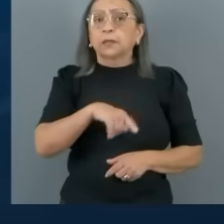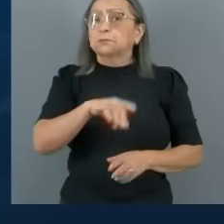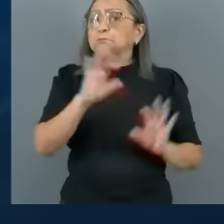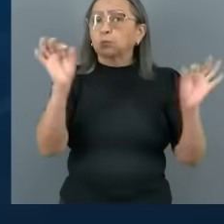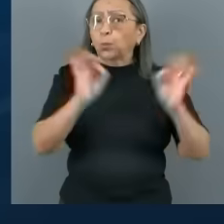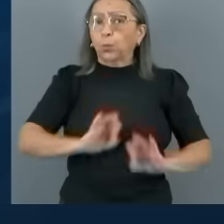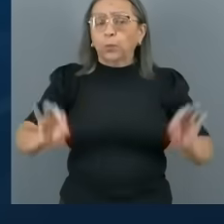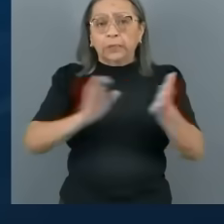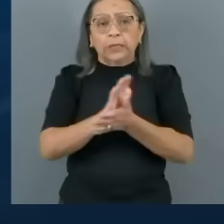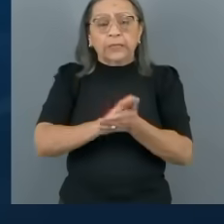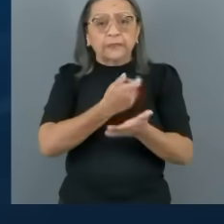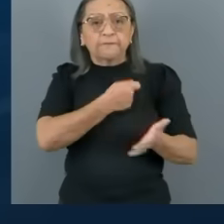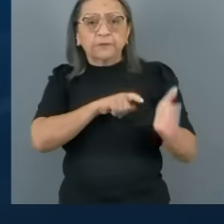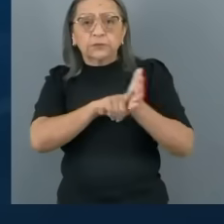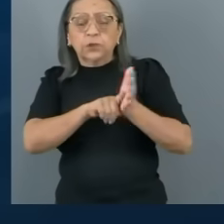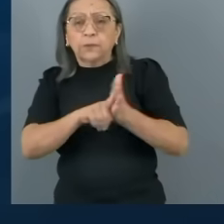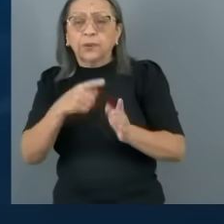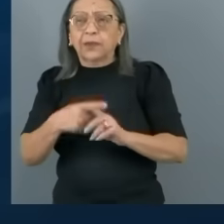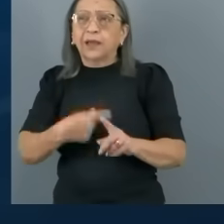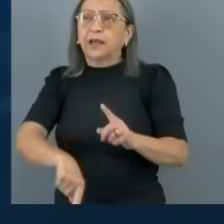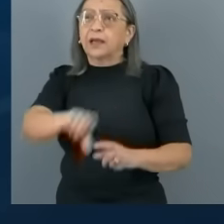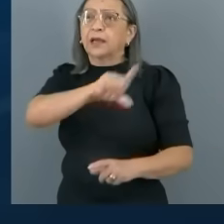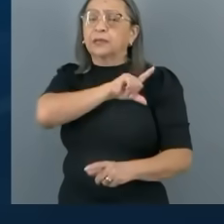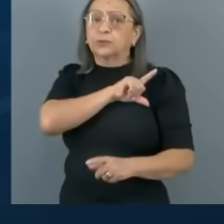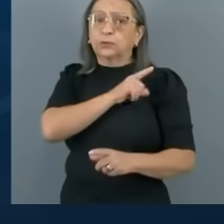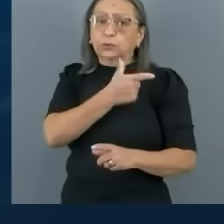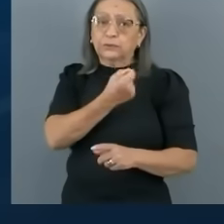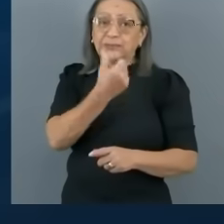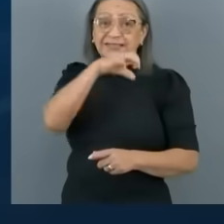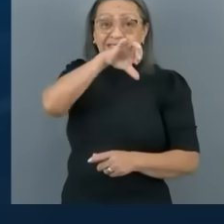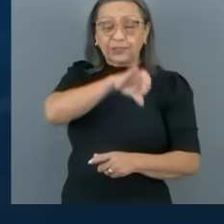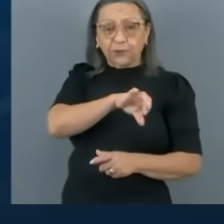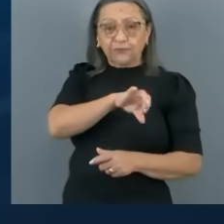fiscalizações, porque o ano foi 2019, o ano de virada, ano da chave.